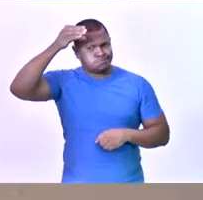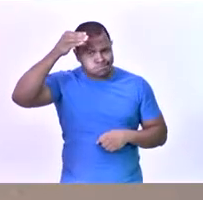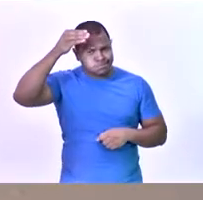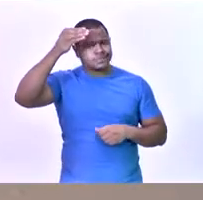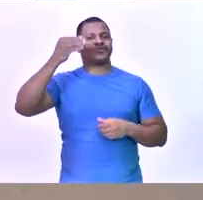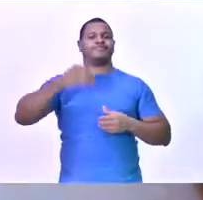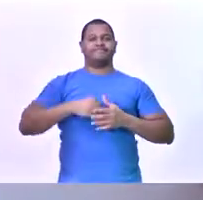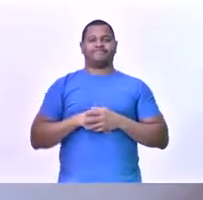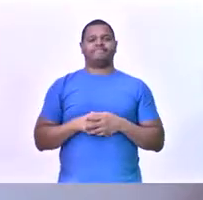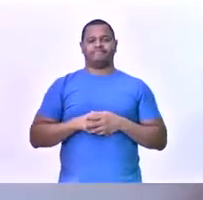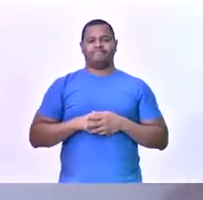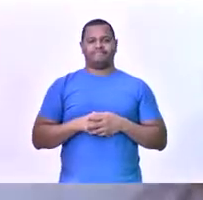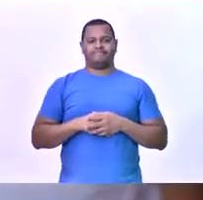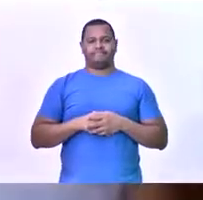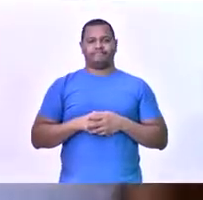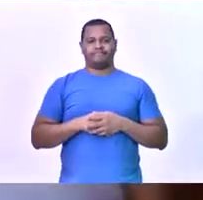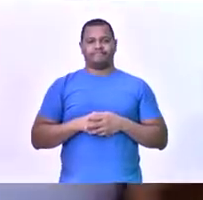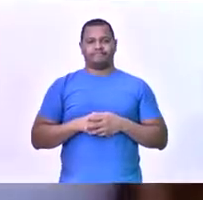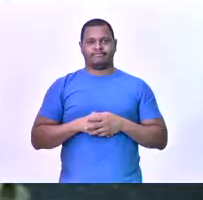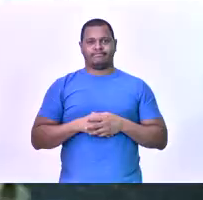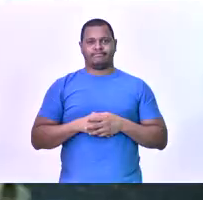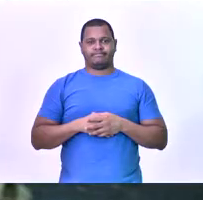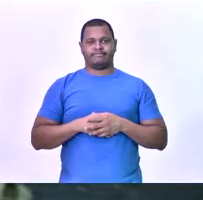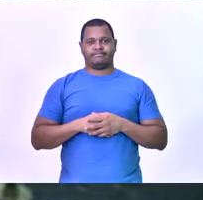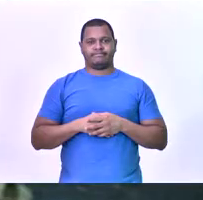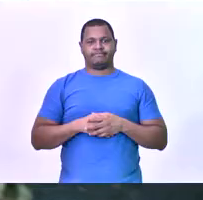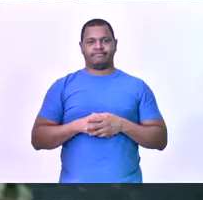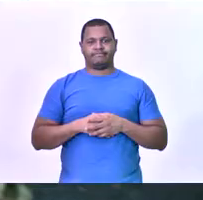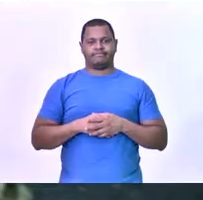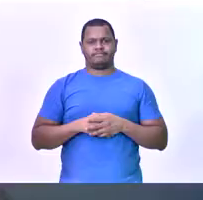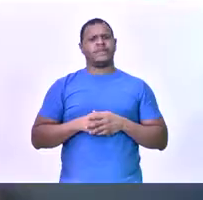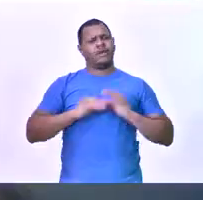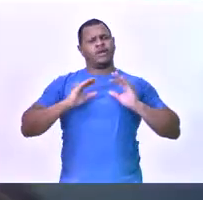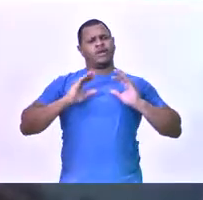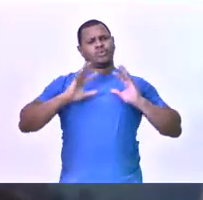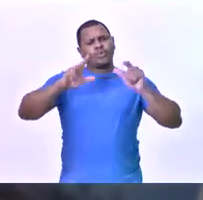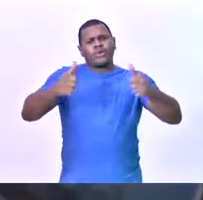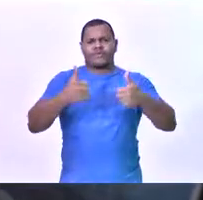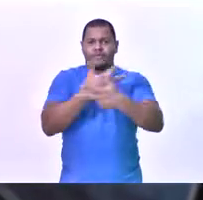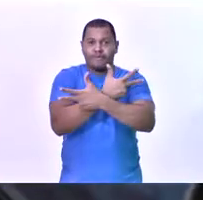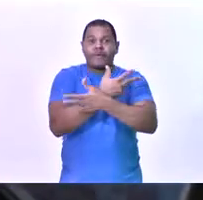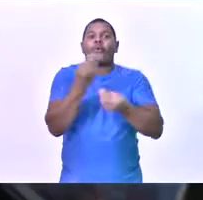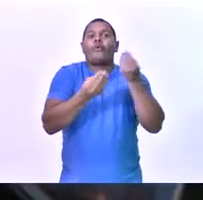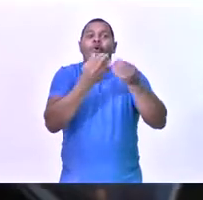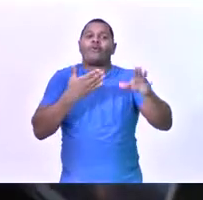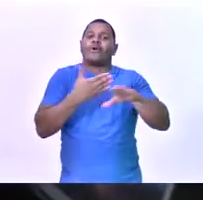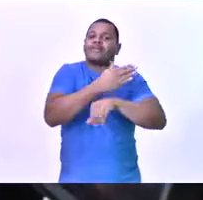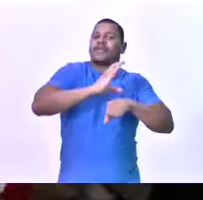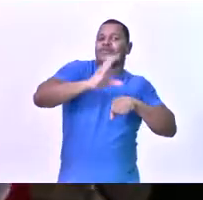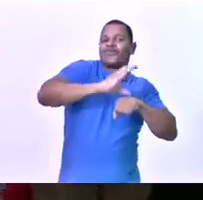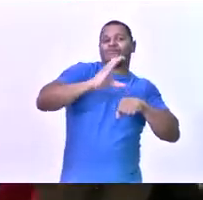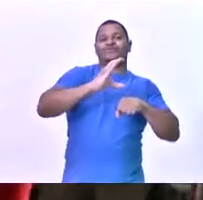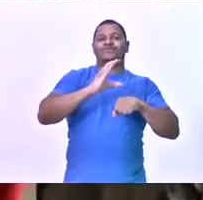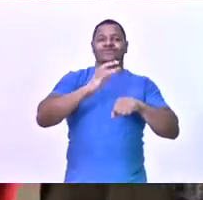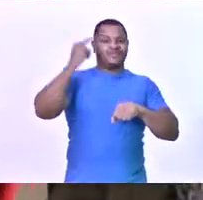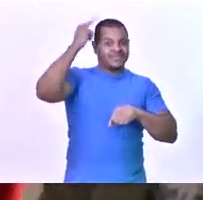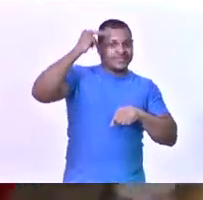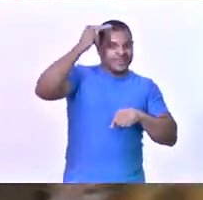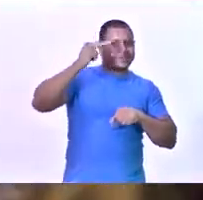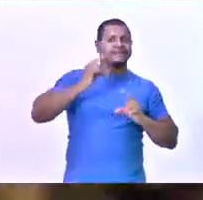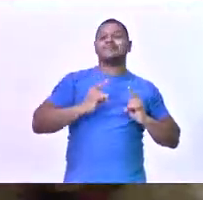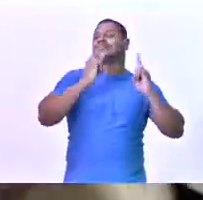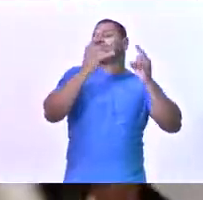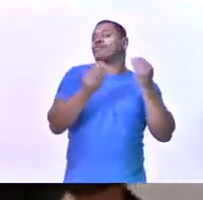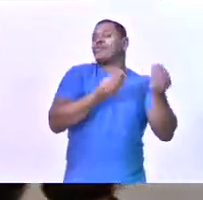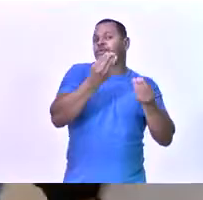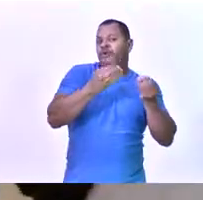seus conhecimentos por meio de programas de pós-graduação. Como em toda a UFV, a seleção de